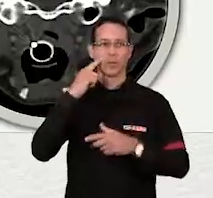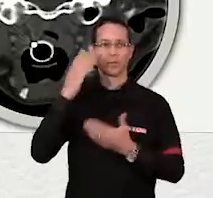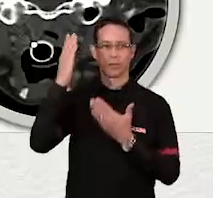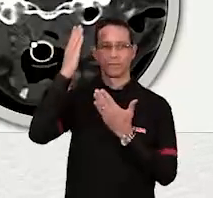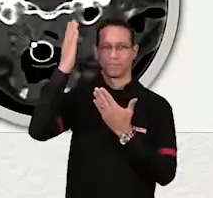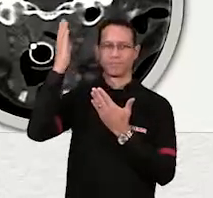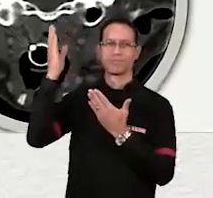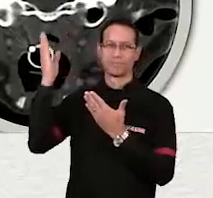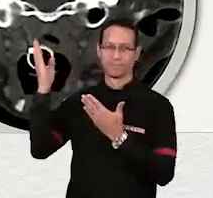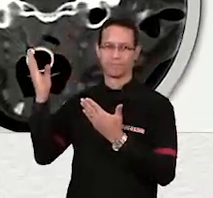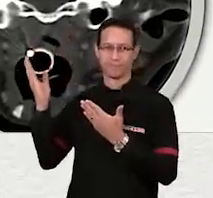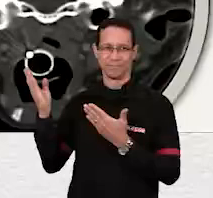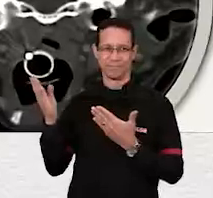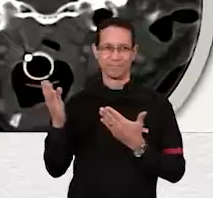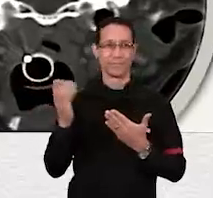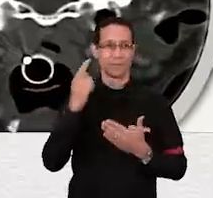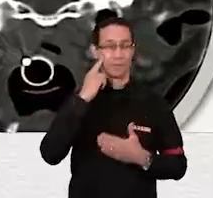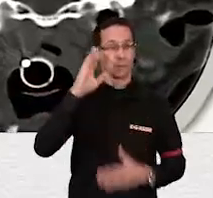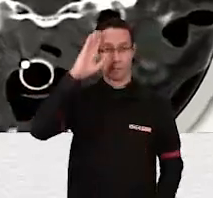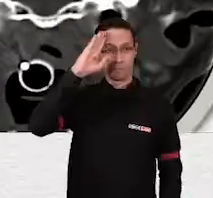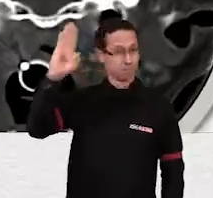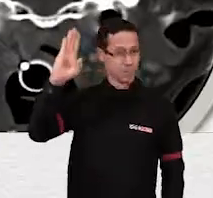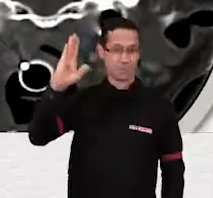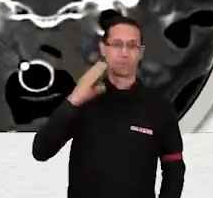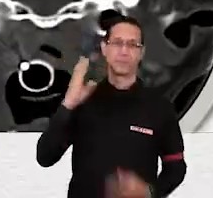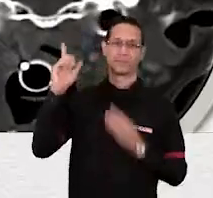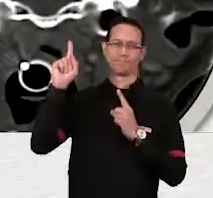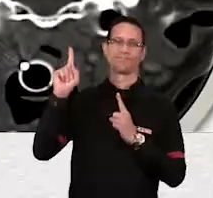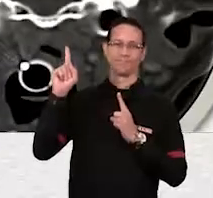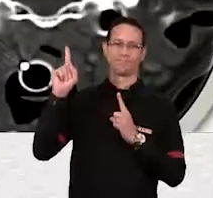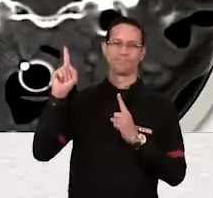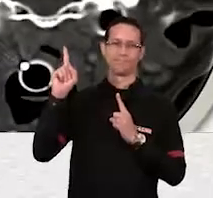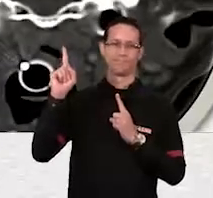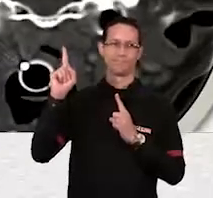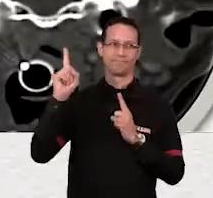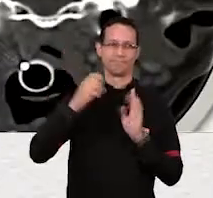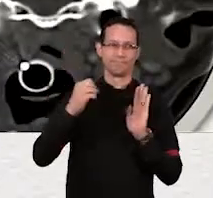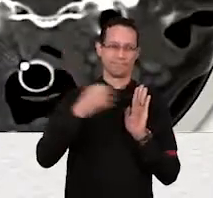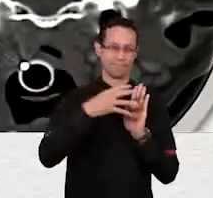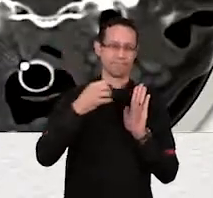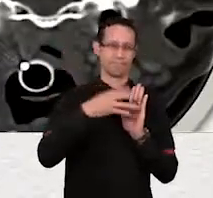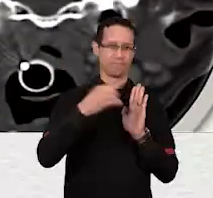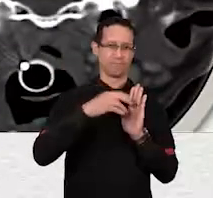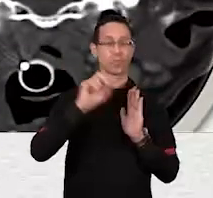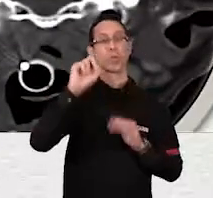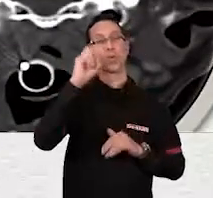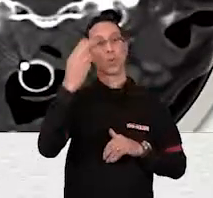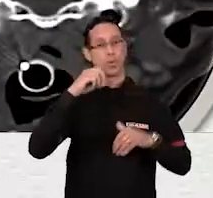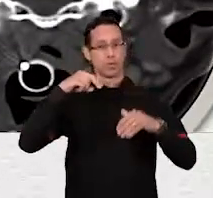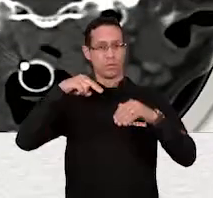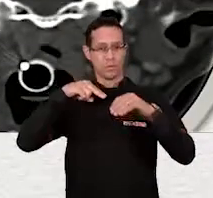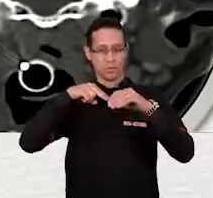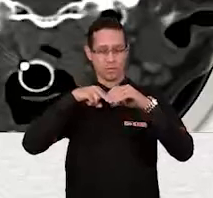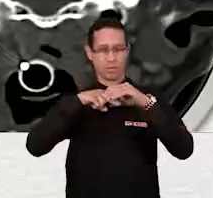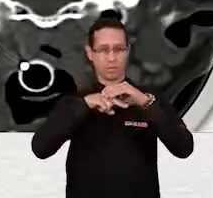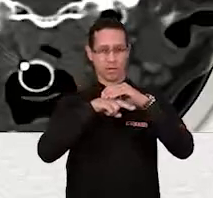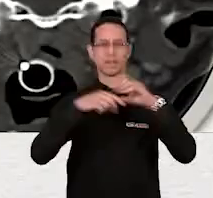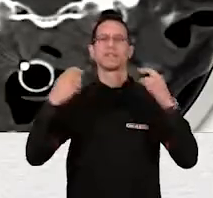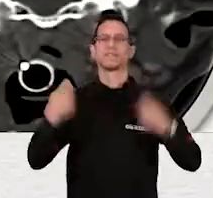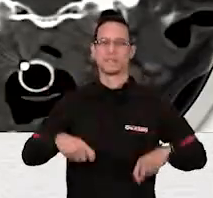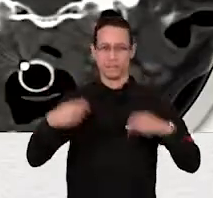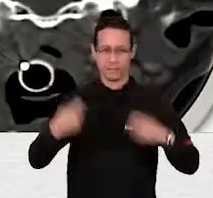exames, mas no braquiocefálico a tomografia ou a ressonância são